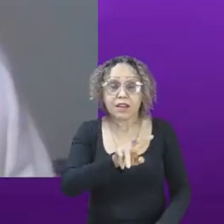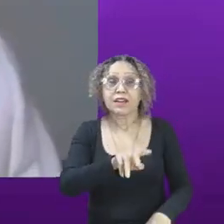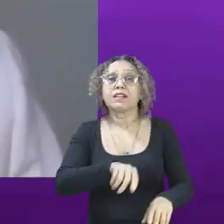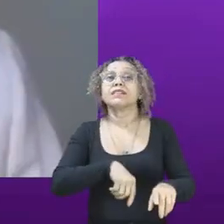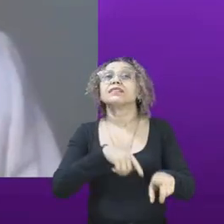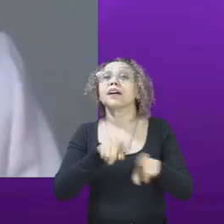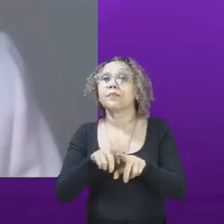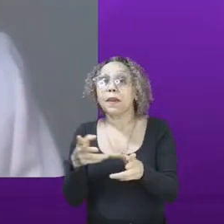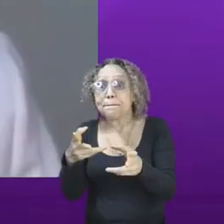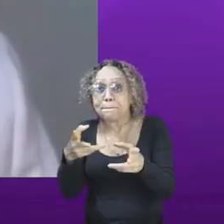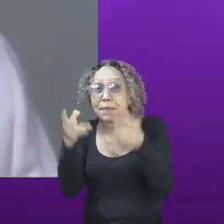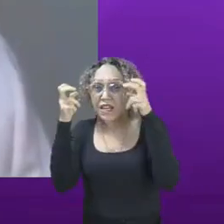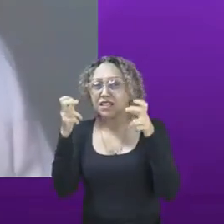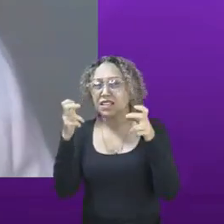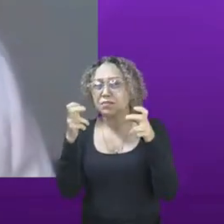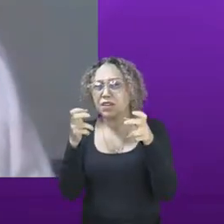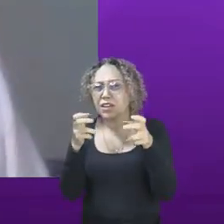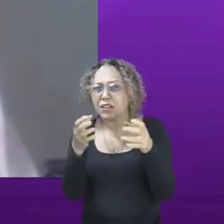sentidos